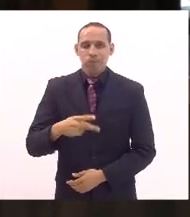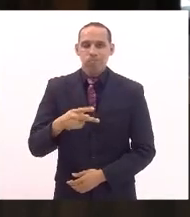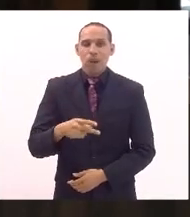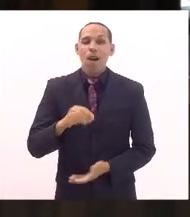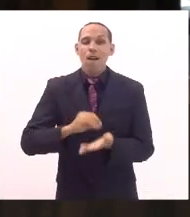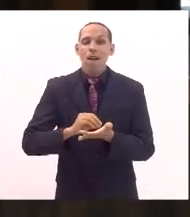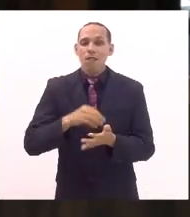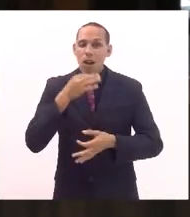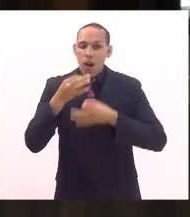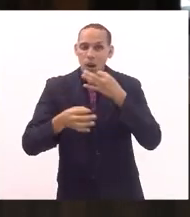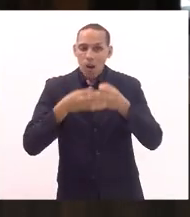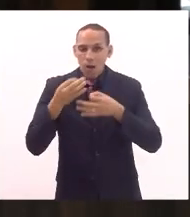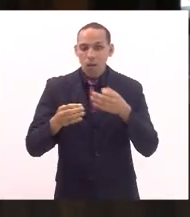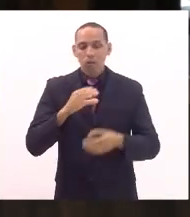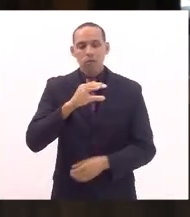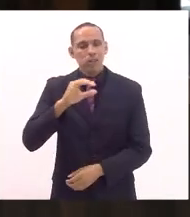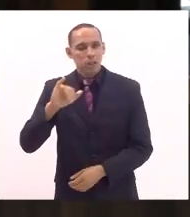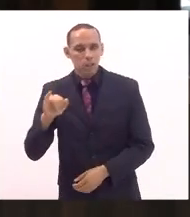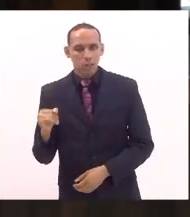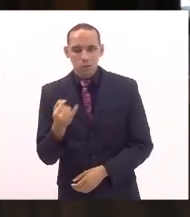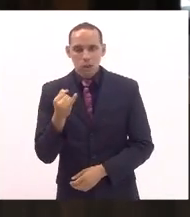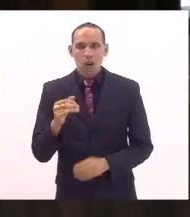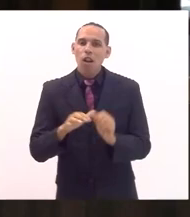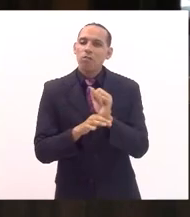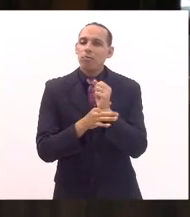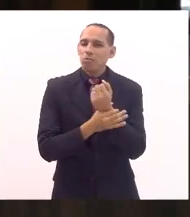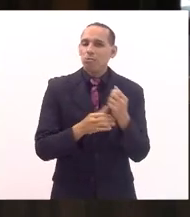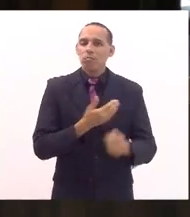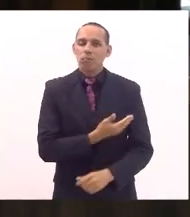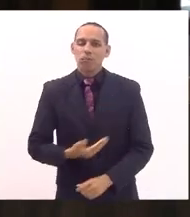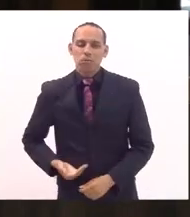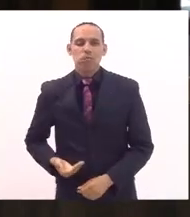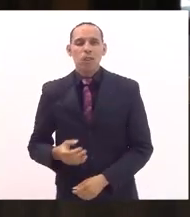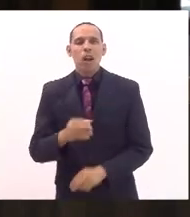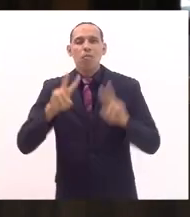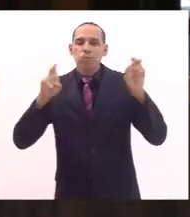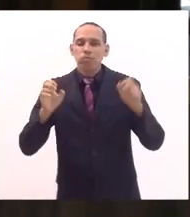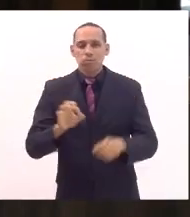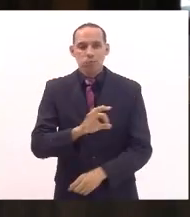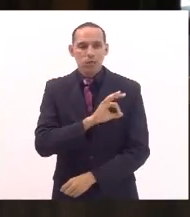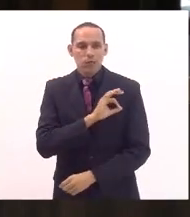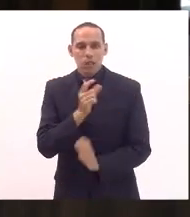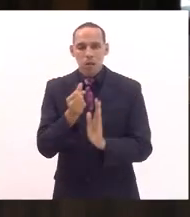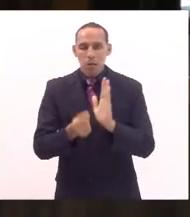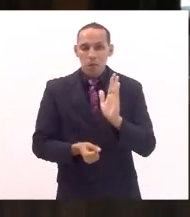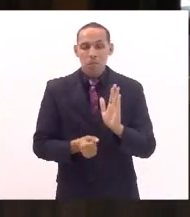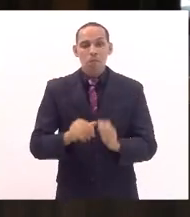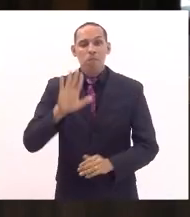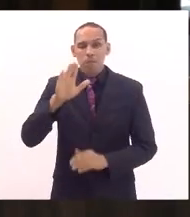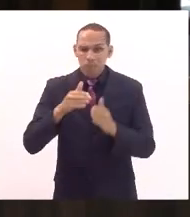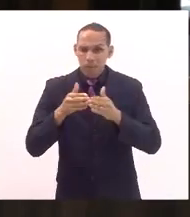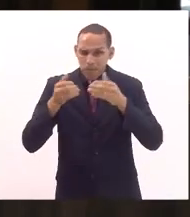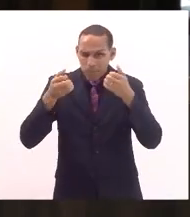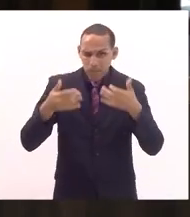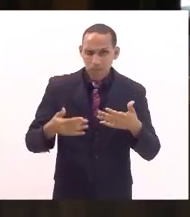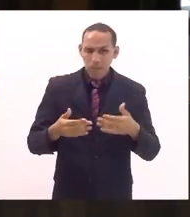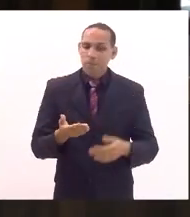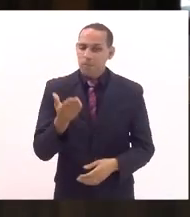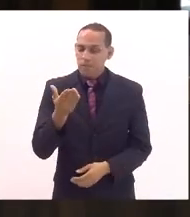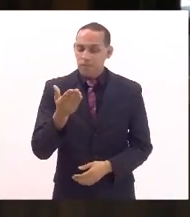quais são Justiça de servidor de povo de segurança pública e assuntos de polícia e de orçamentos de questão de ordem